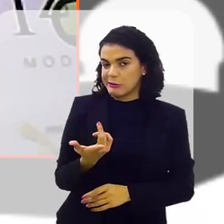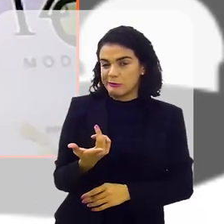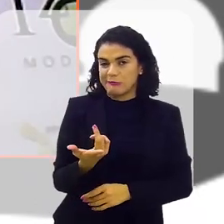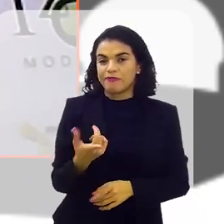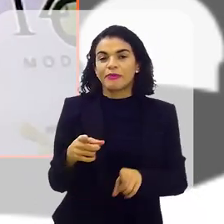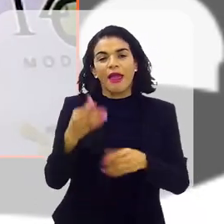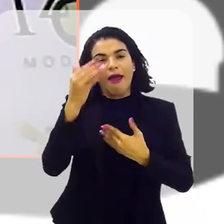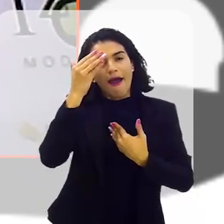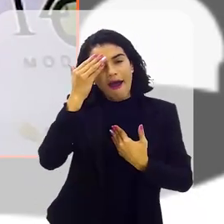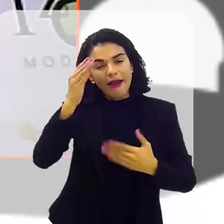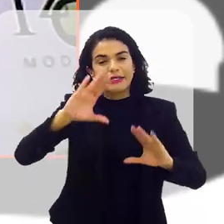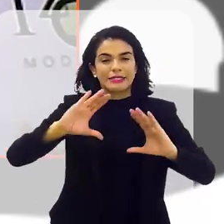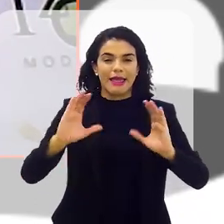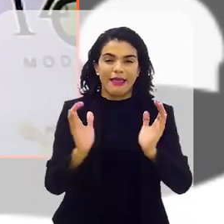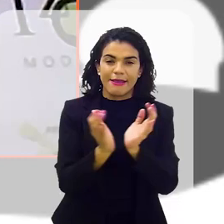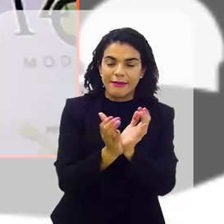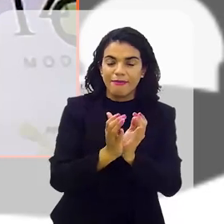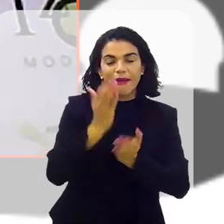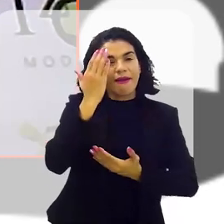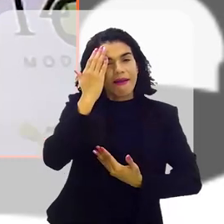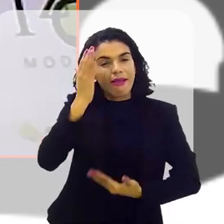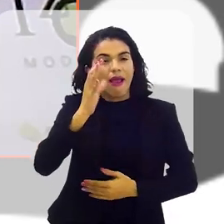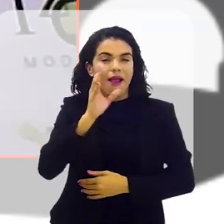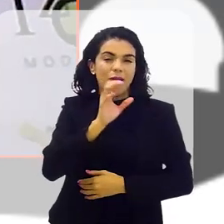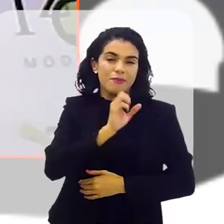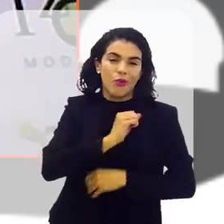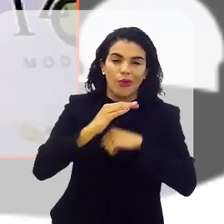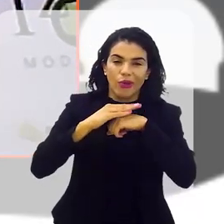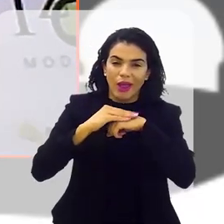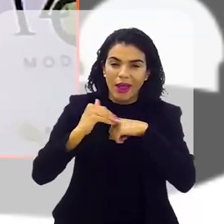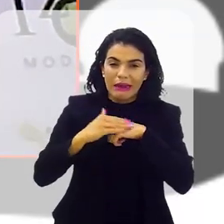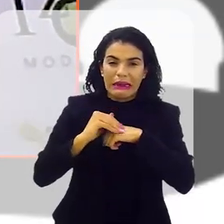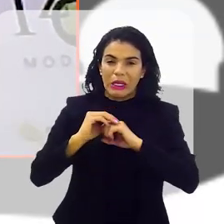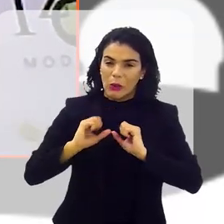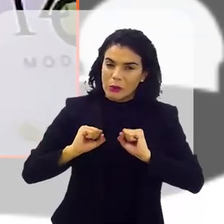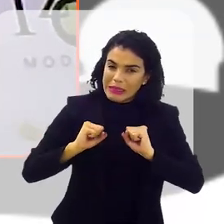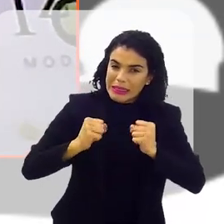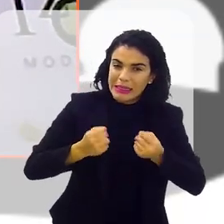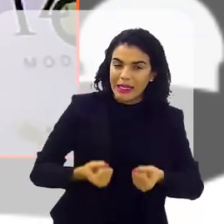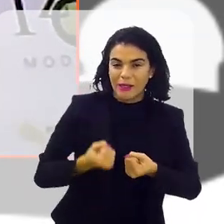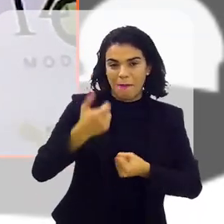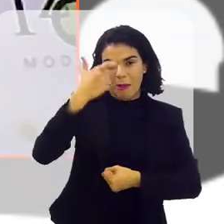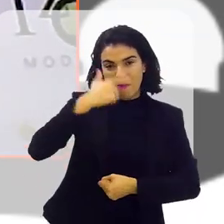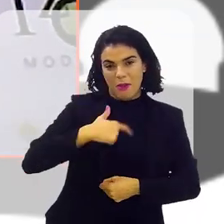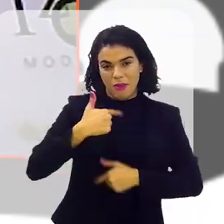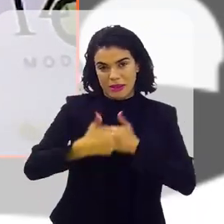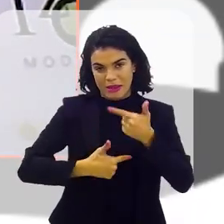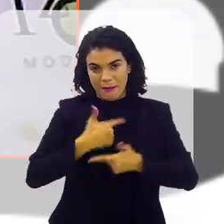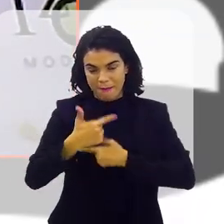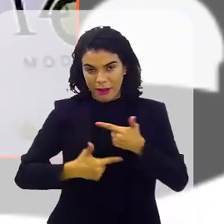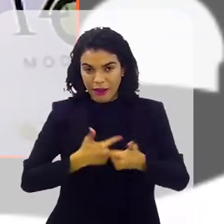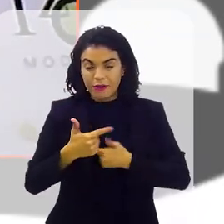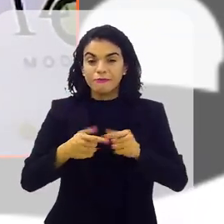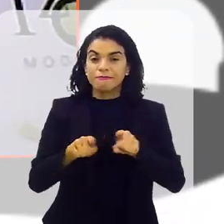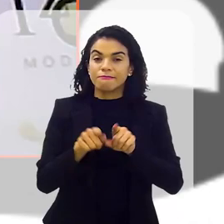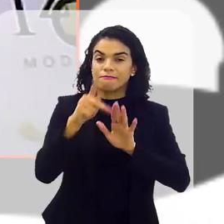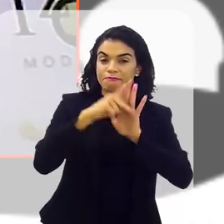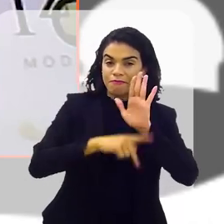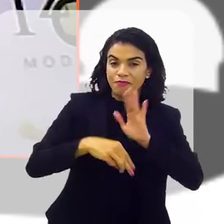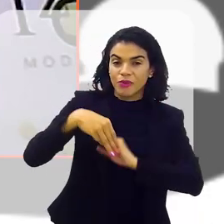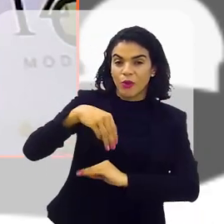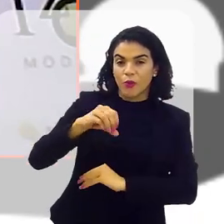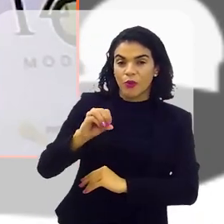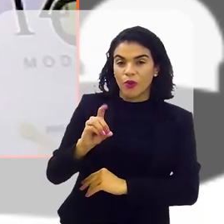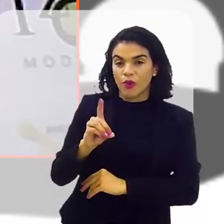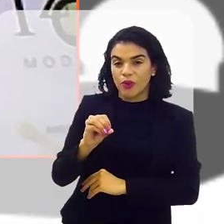retorno Quero Agradecer toda a equipe agradecer o amor o carinho toda dedicação que você tem pelo meu trabalho por mim e pelo